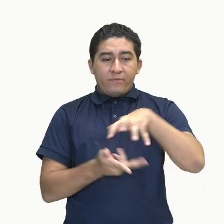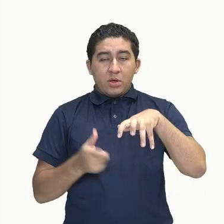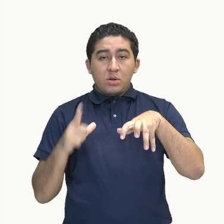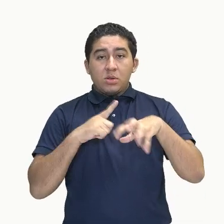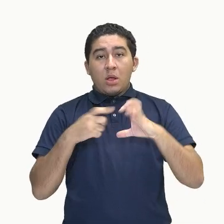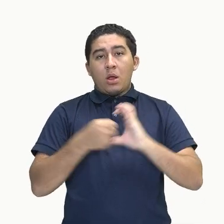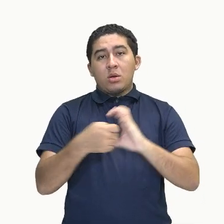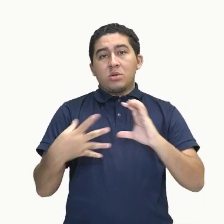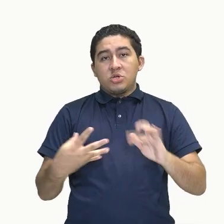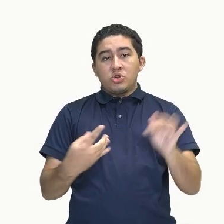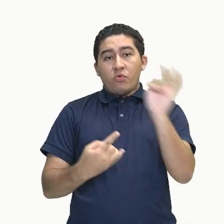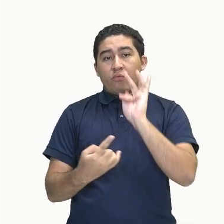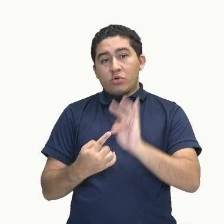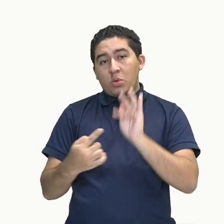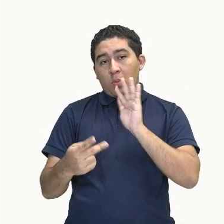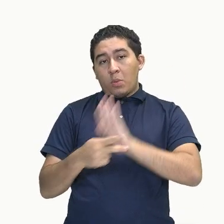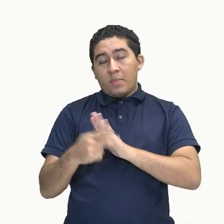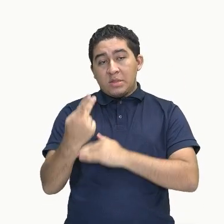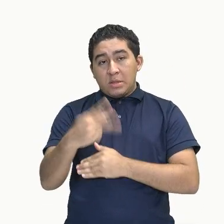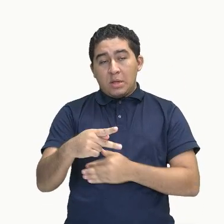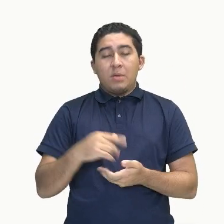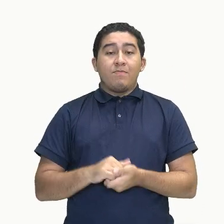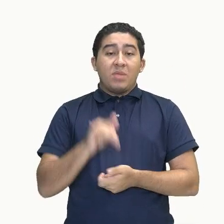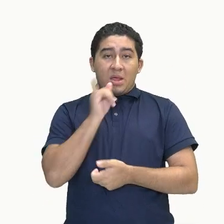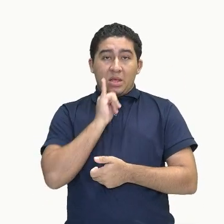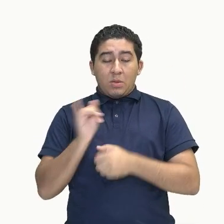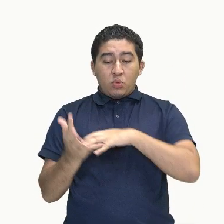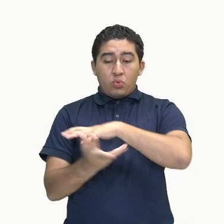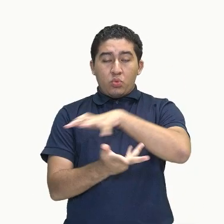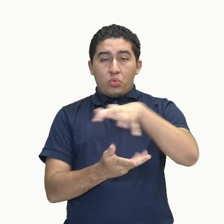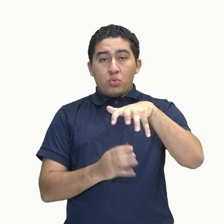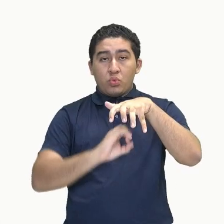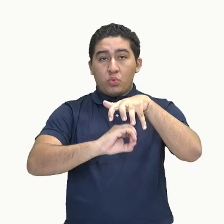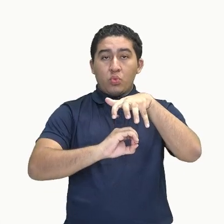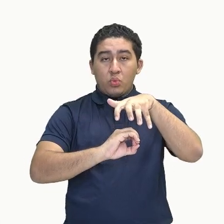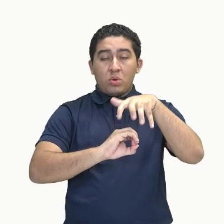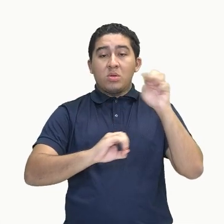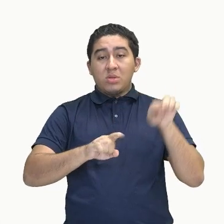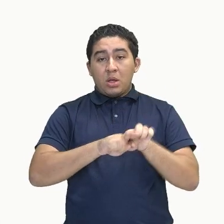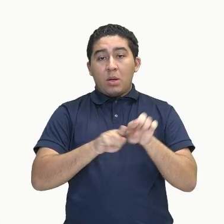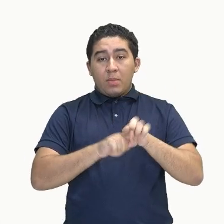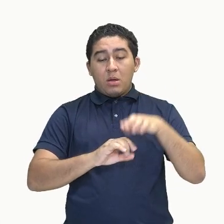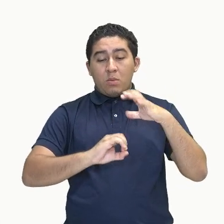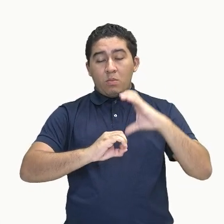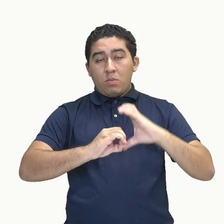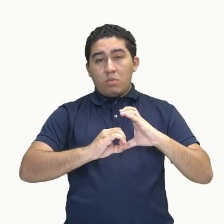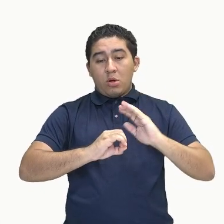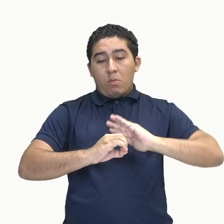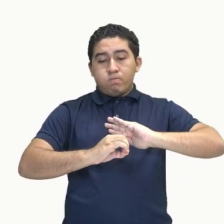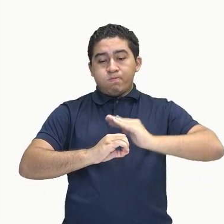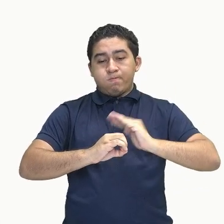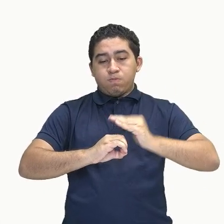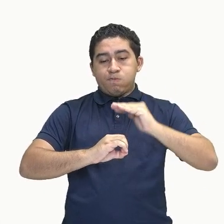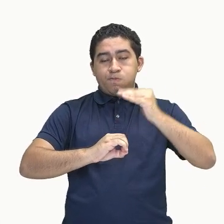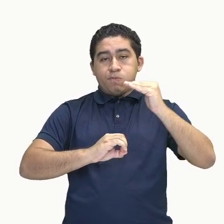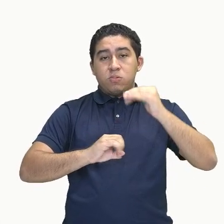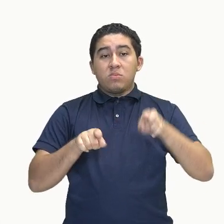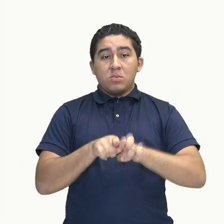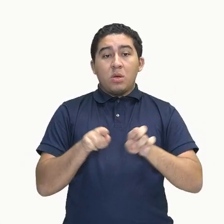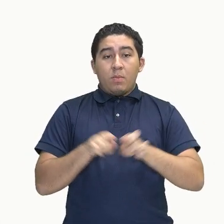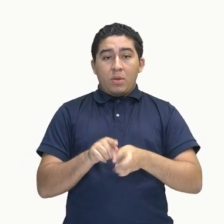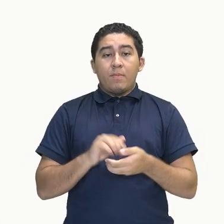características e funções específicas, né? O núcleo, o manto, cada uma com os seus materiais, e aí possui